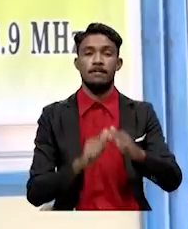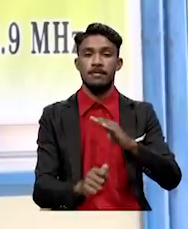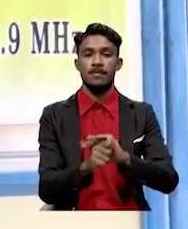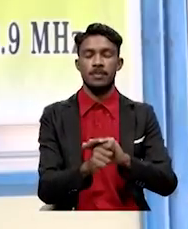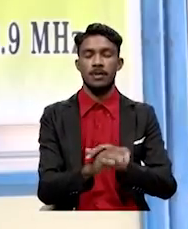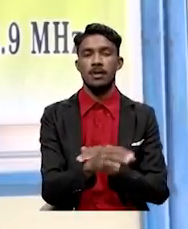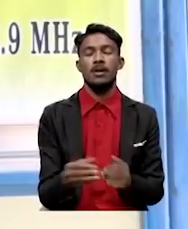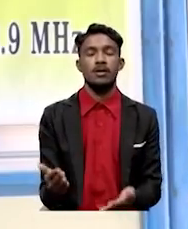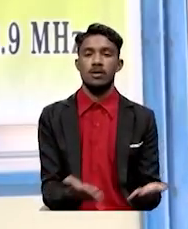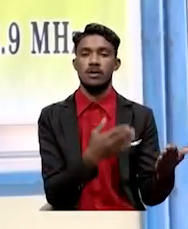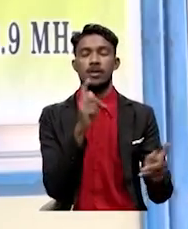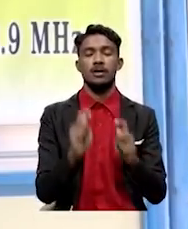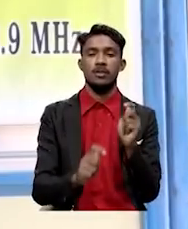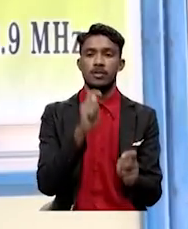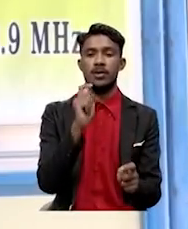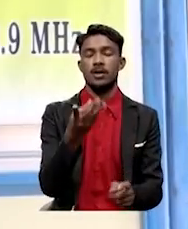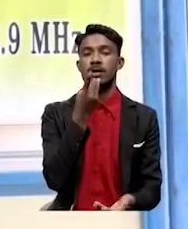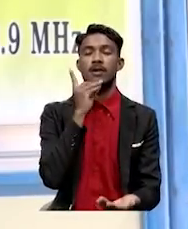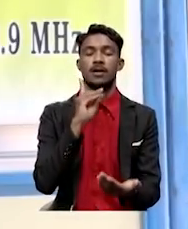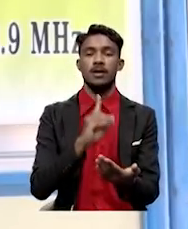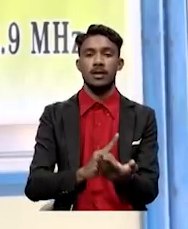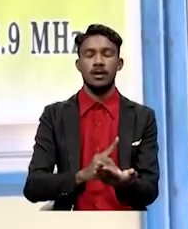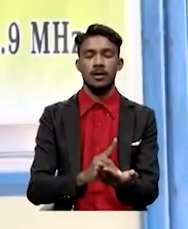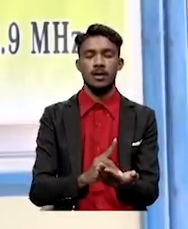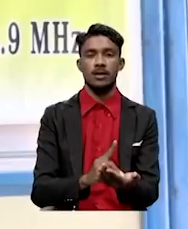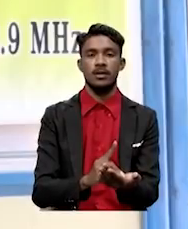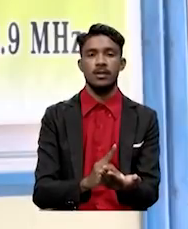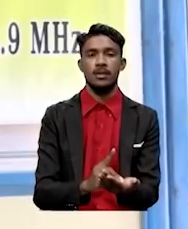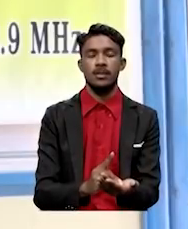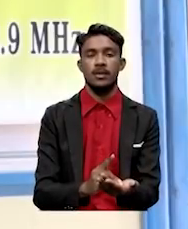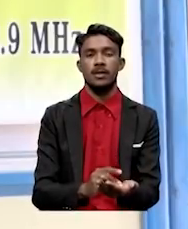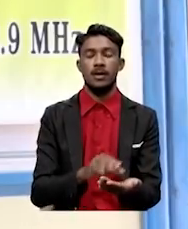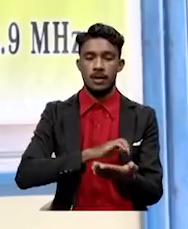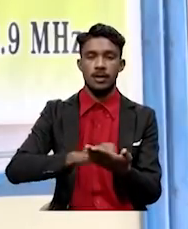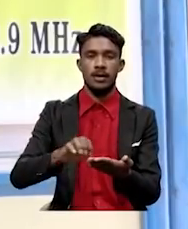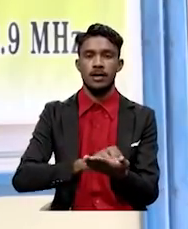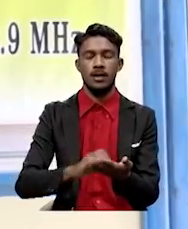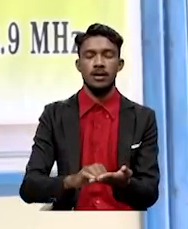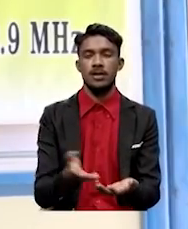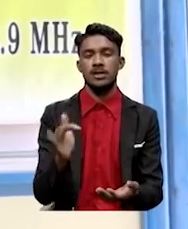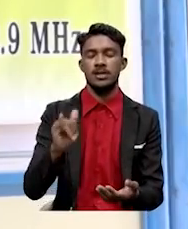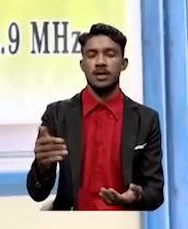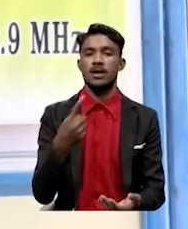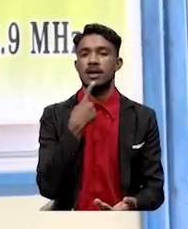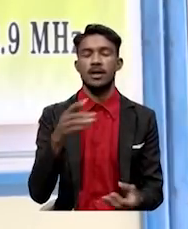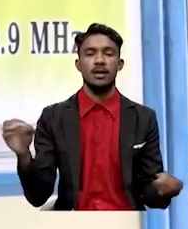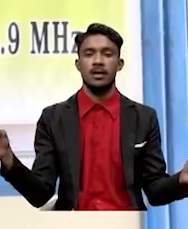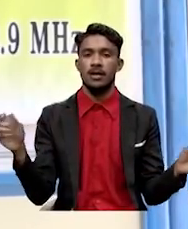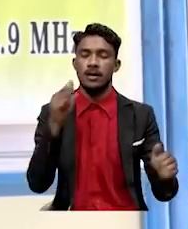tribunal, tribunal declara kata legítimo, legal. Agora, se rian la legal, né? Base